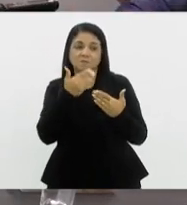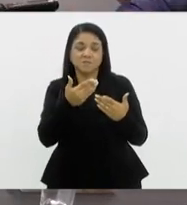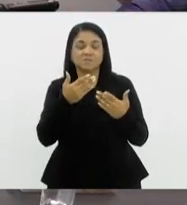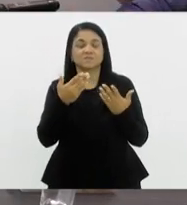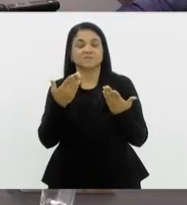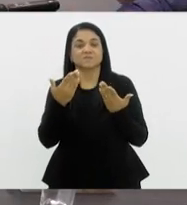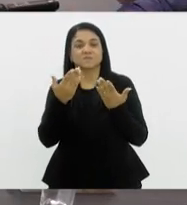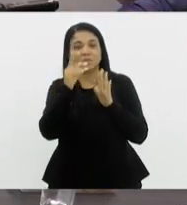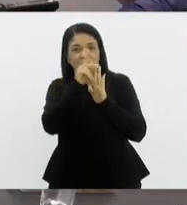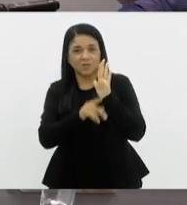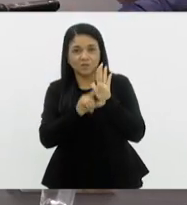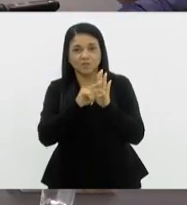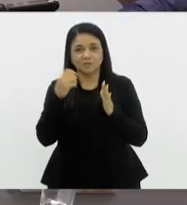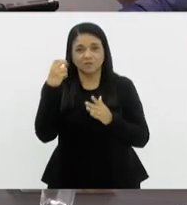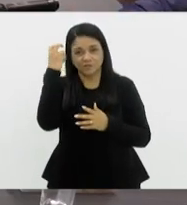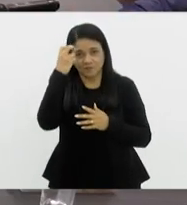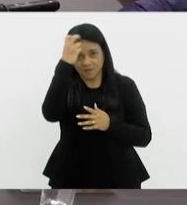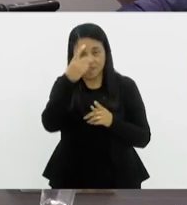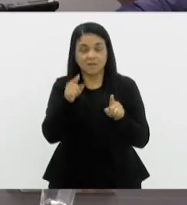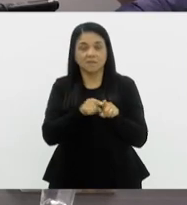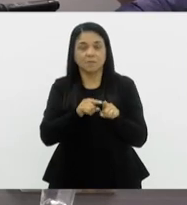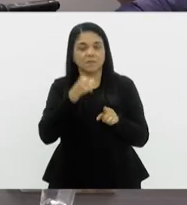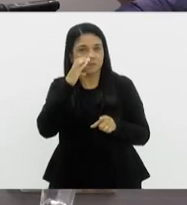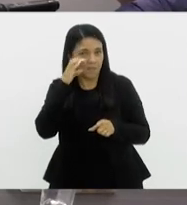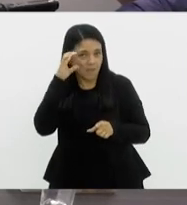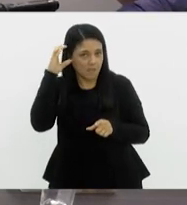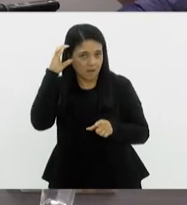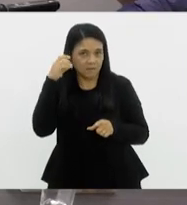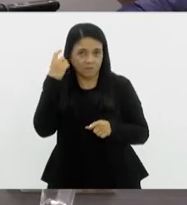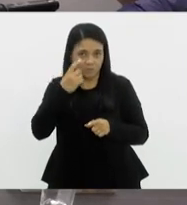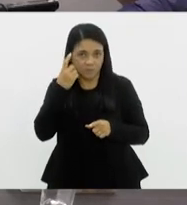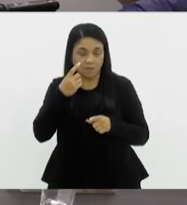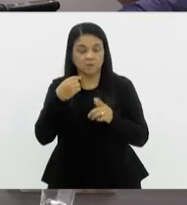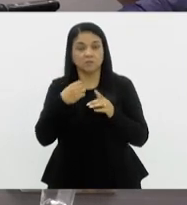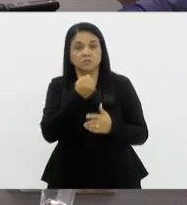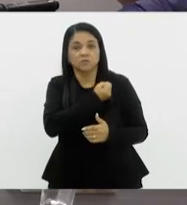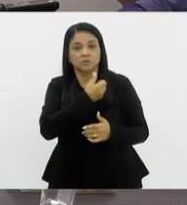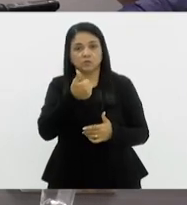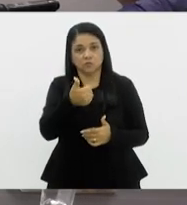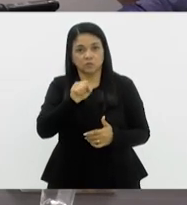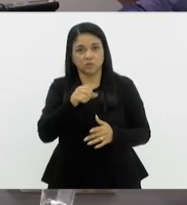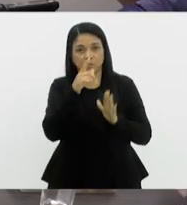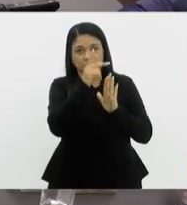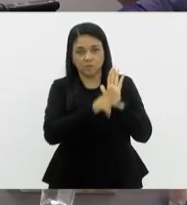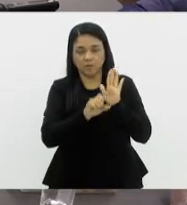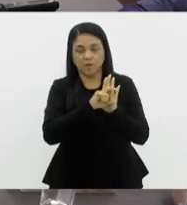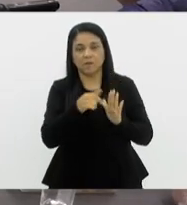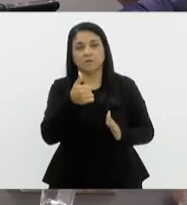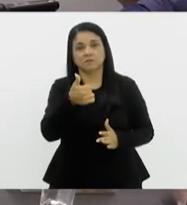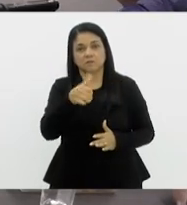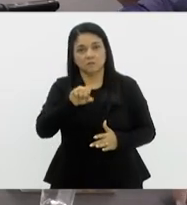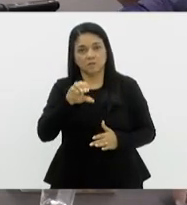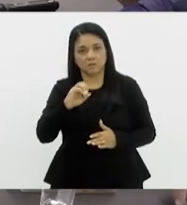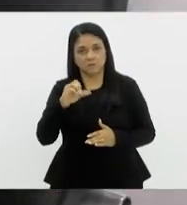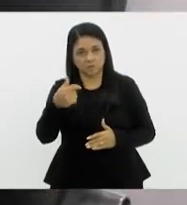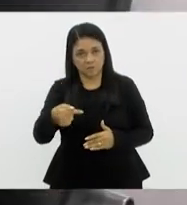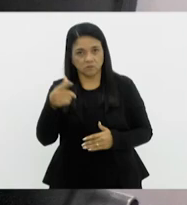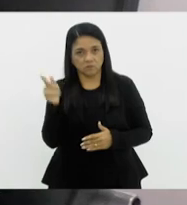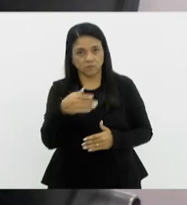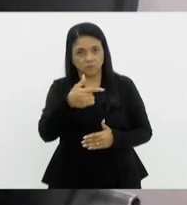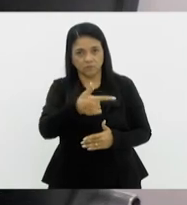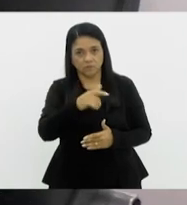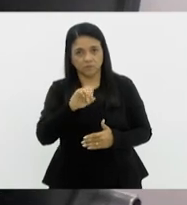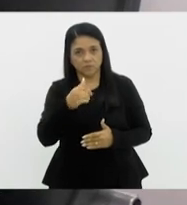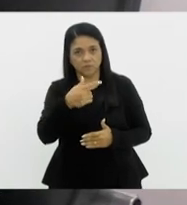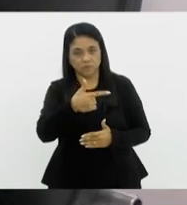Verônica e a deputada Célia também. Item 18 da pauta. Projeto de lei 1907, de 23, de autoria dos